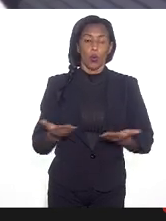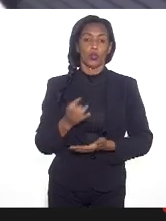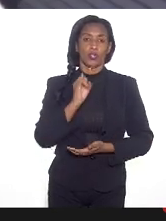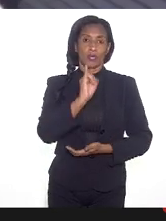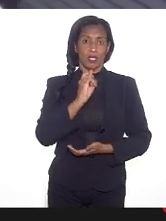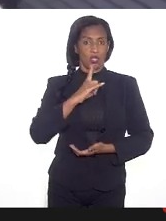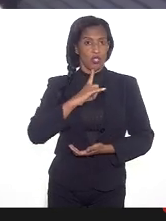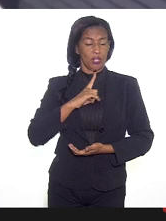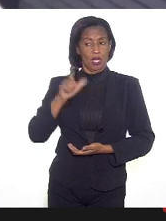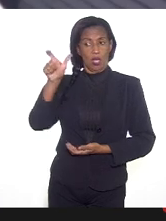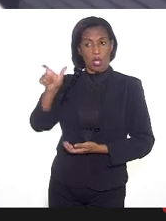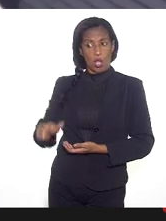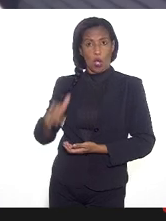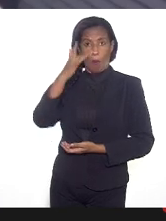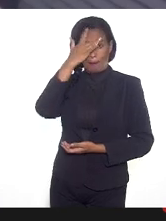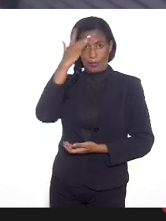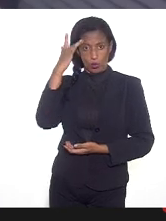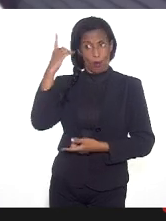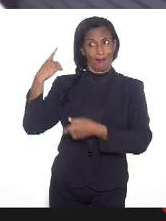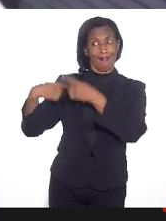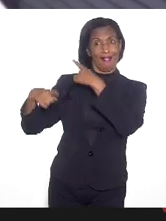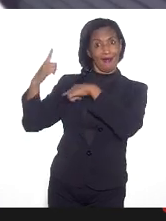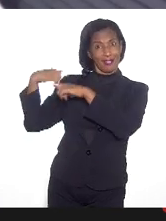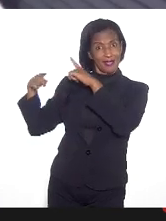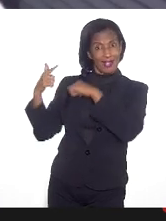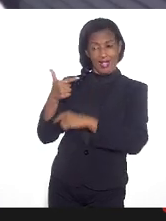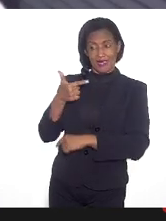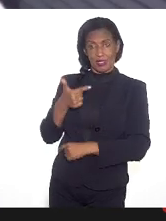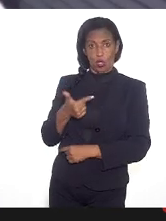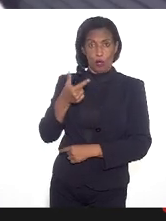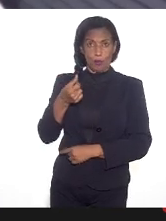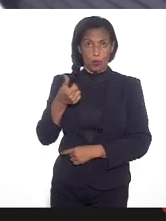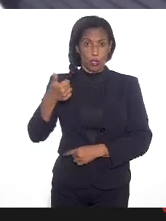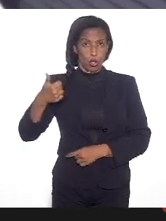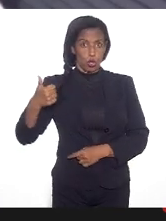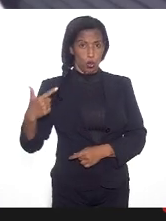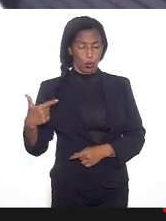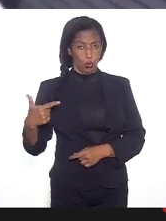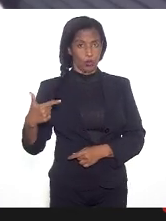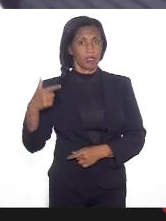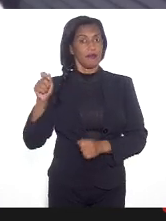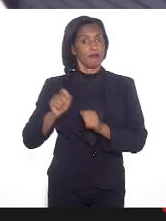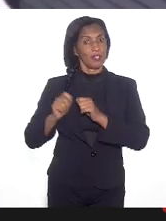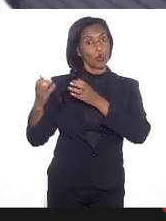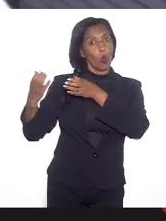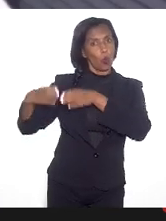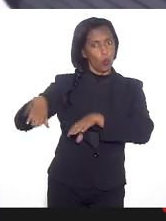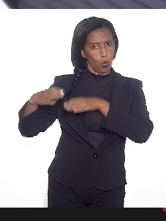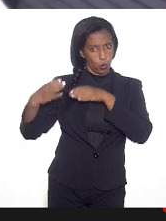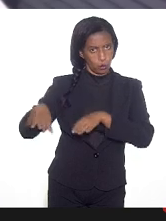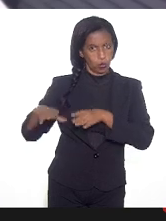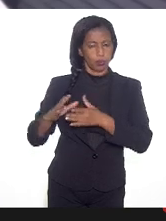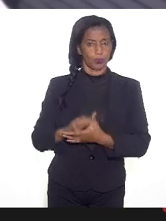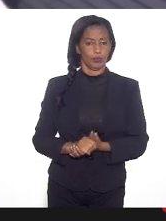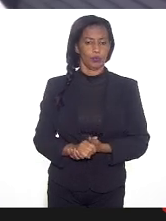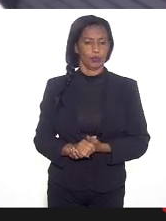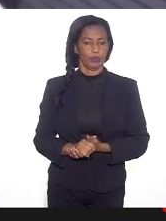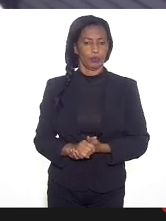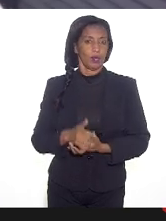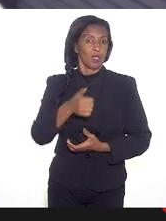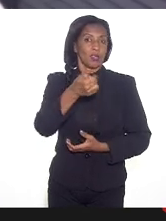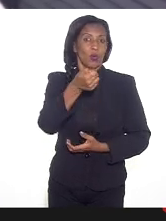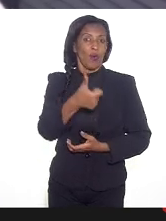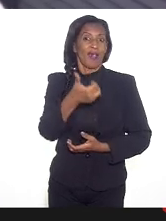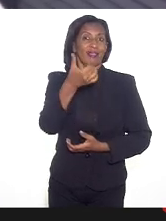uma pessoa que lá em 2012 fez um concurso, são quase